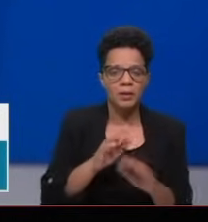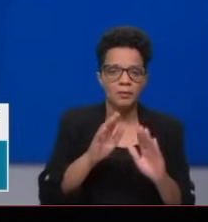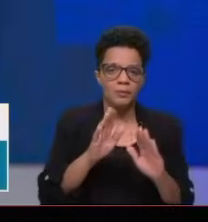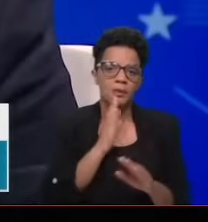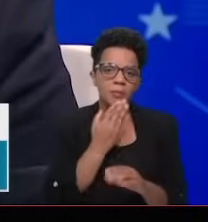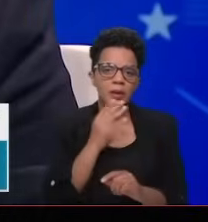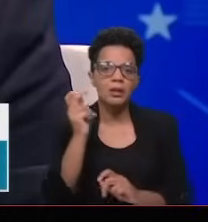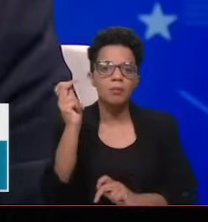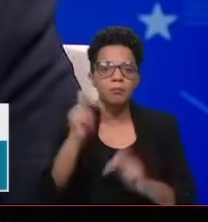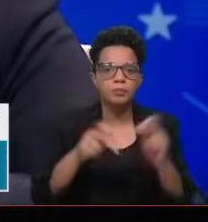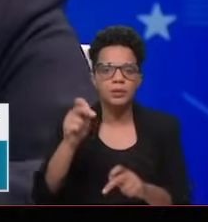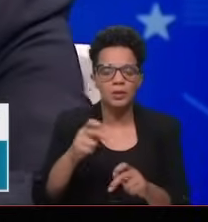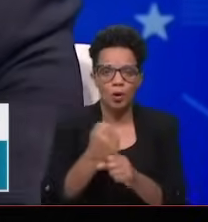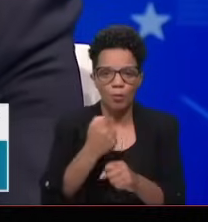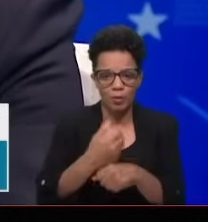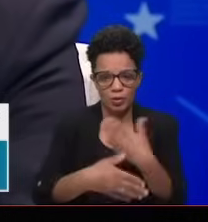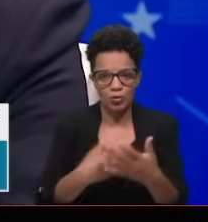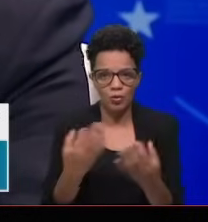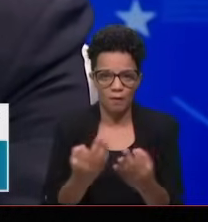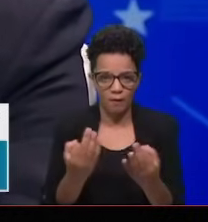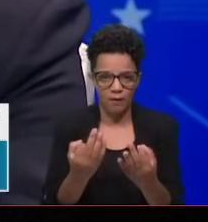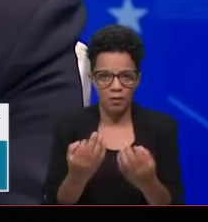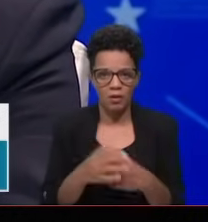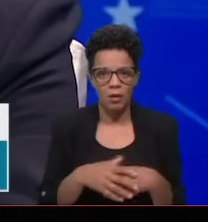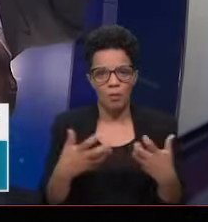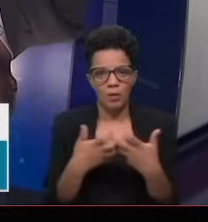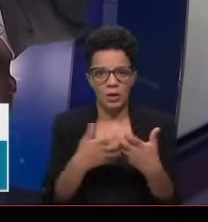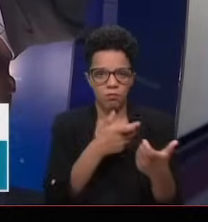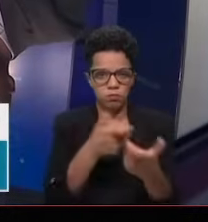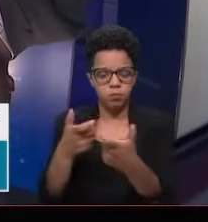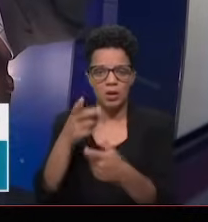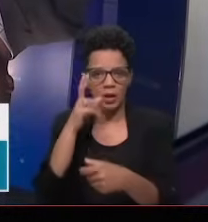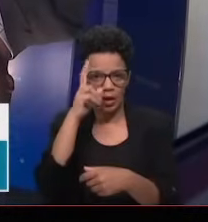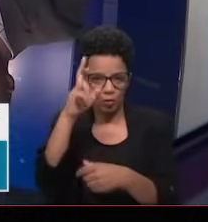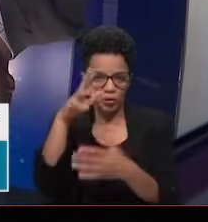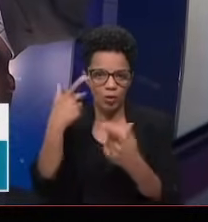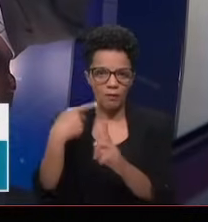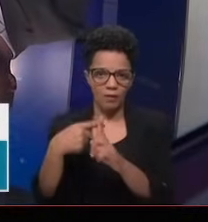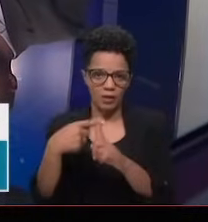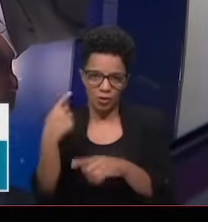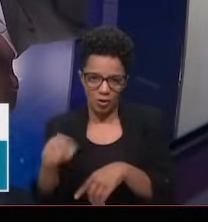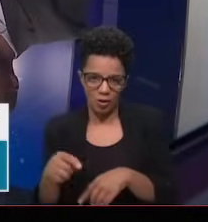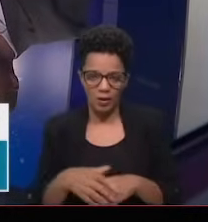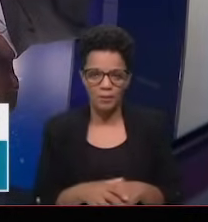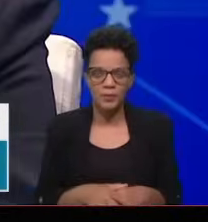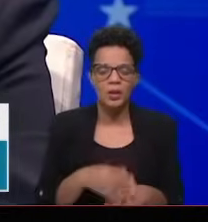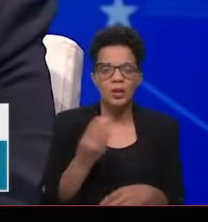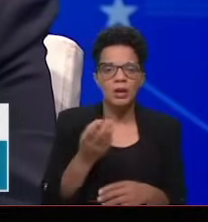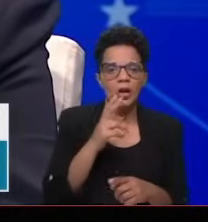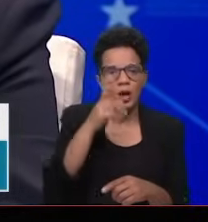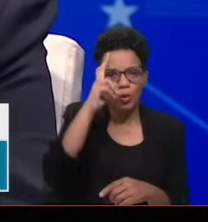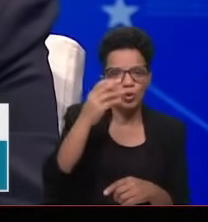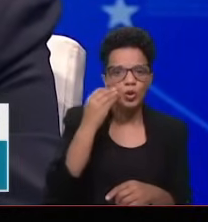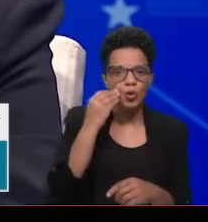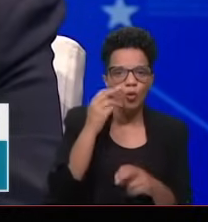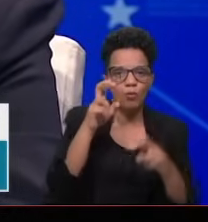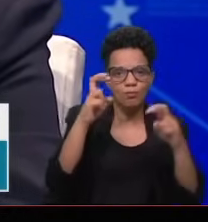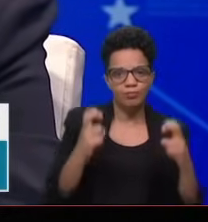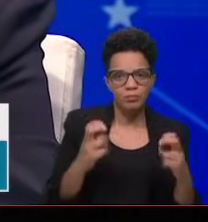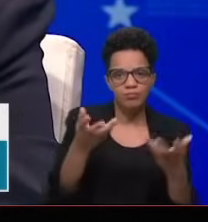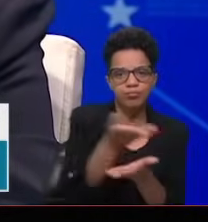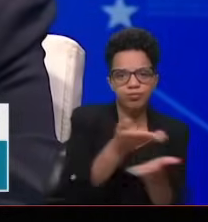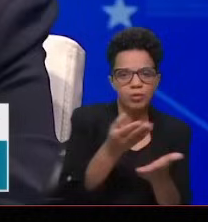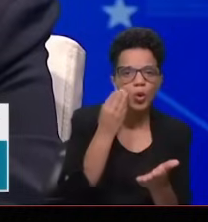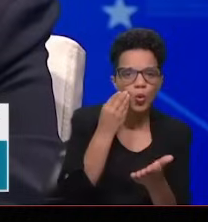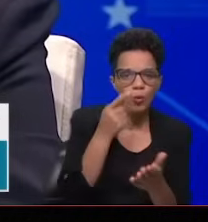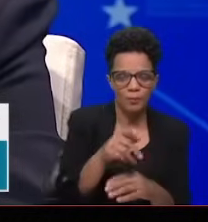está a acontecer no terreno das operações no fundo no conflito armado e a Rússia neste momento está a levar vantagem por isso como é que se senta a Rússia à mesa n tem toda a razão por isso é que